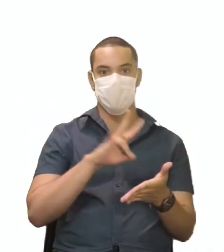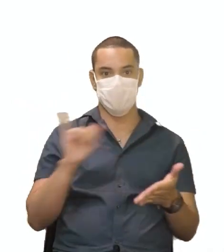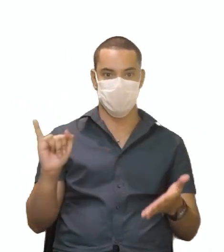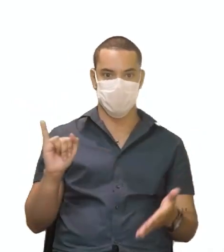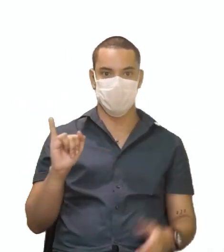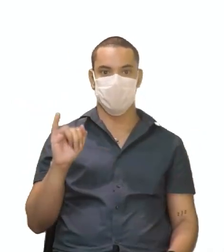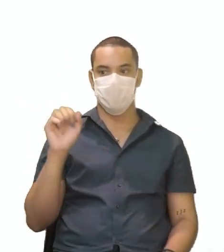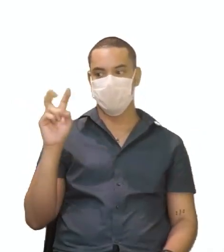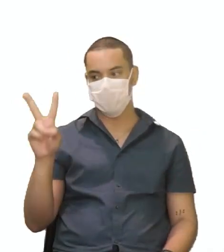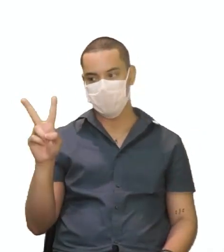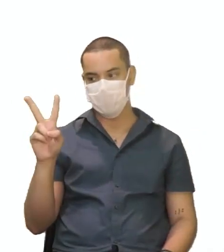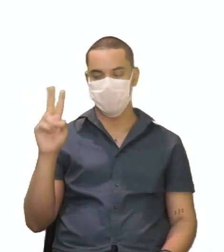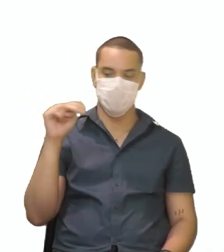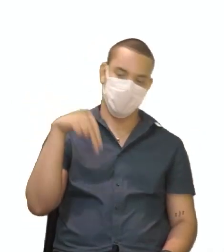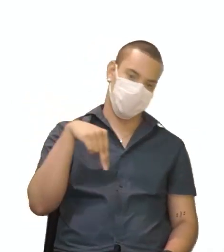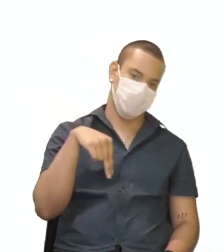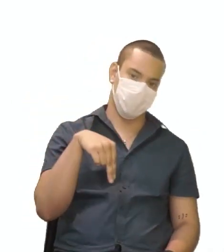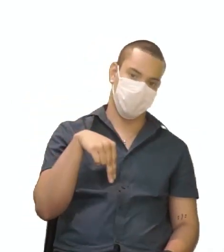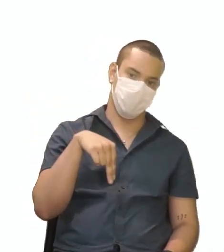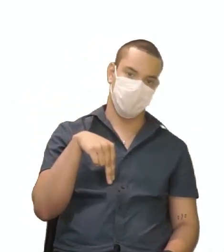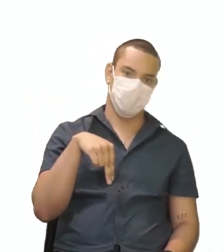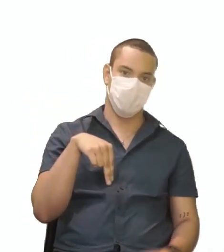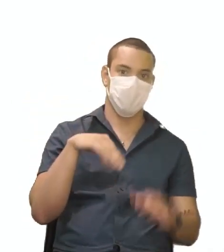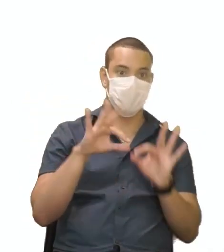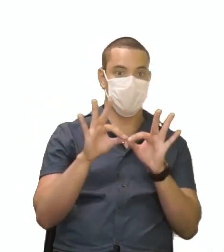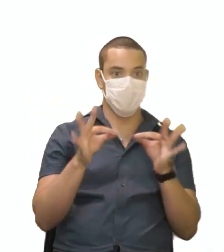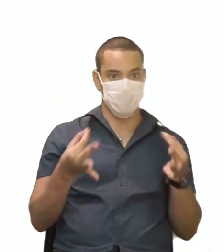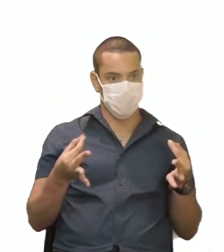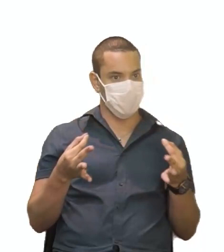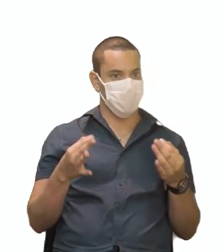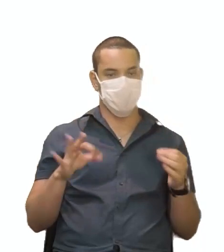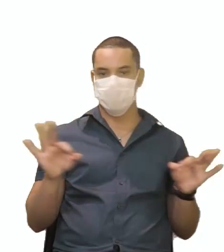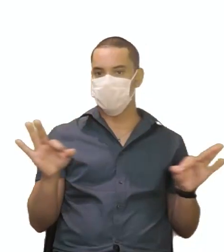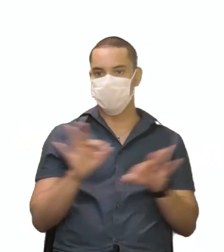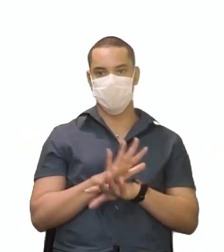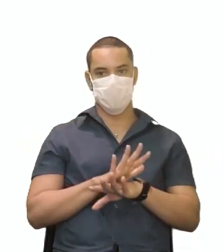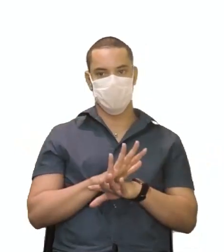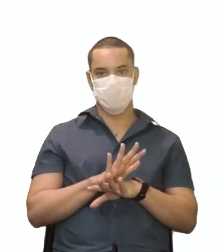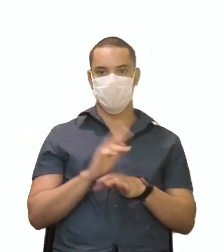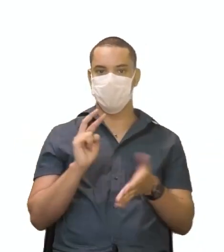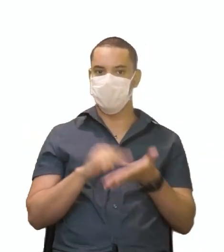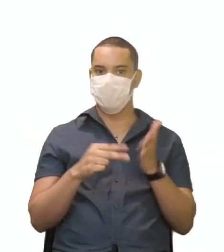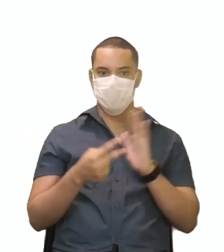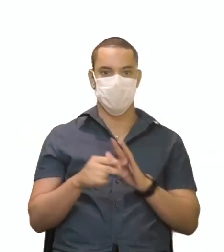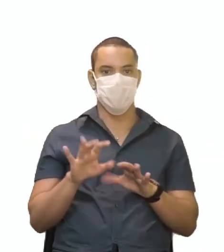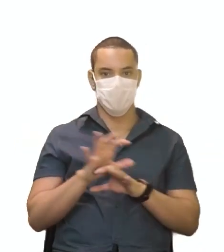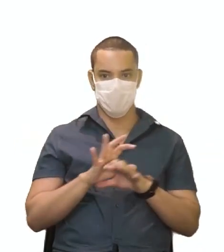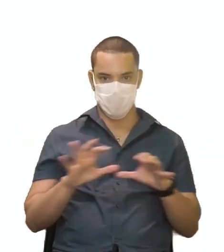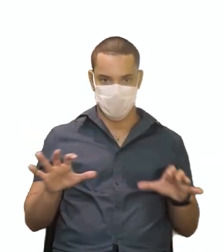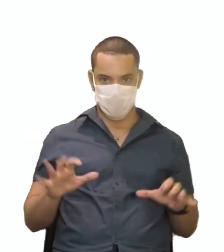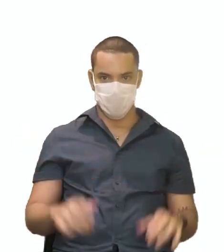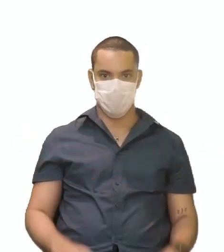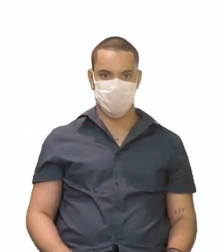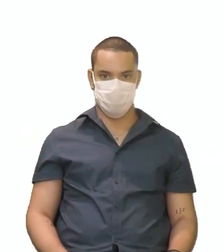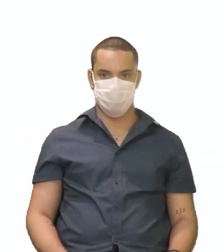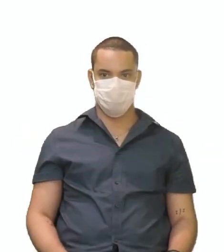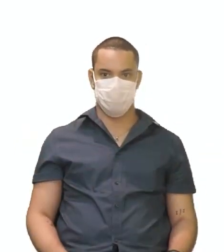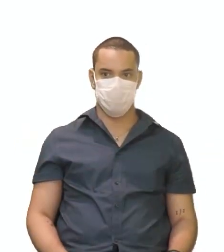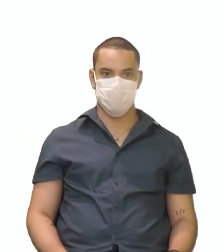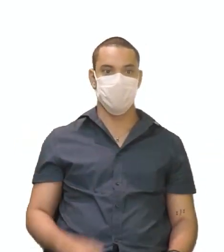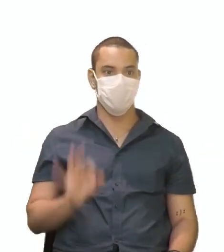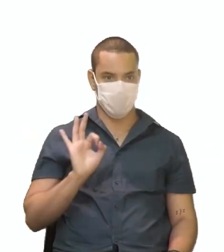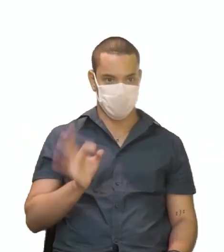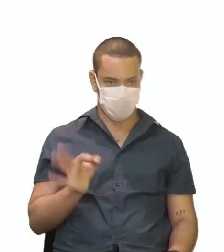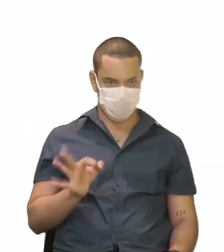sair de uma célula 2N para uma célula N. Essa é a chave do processo de divisão meiótica, tá? Então, a